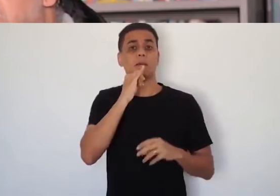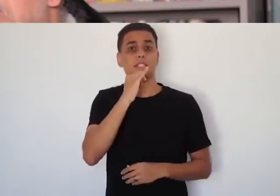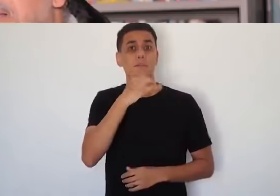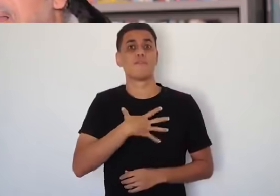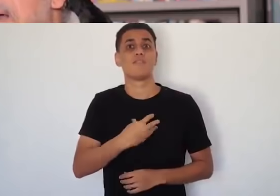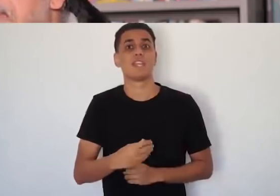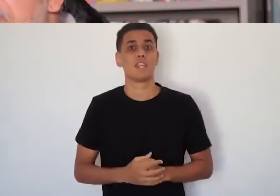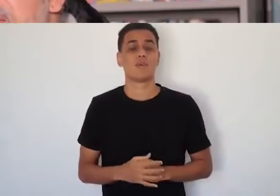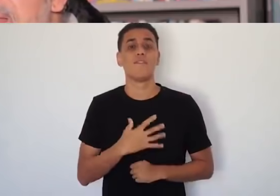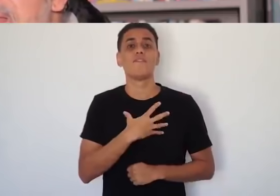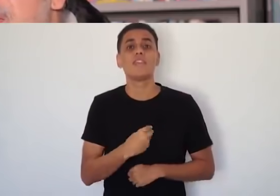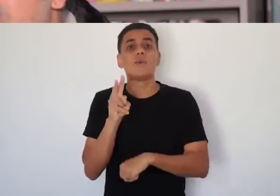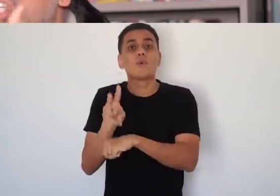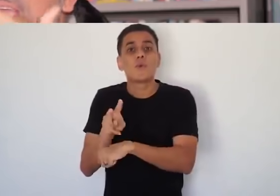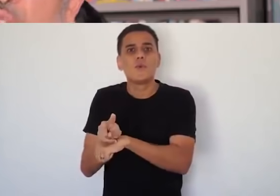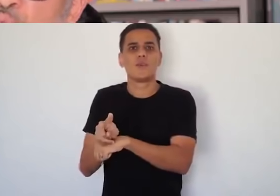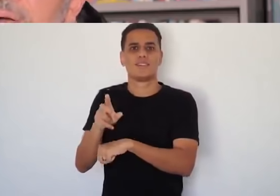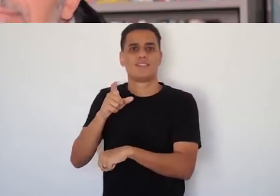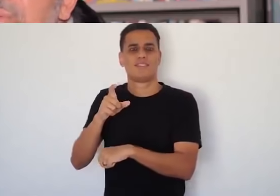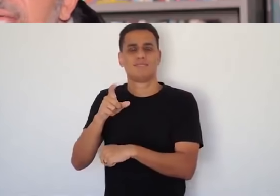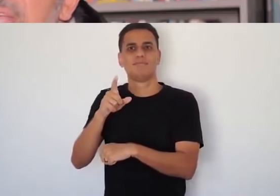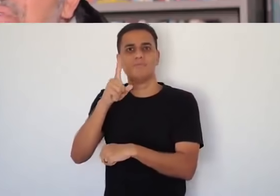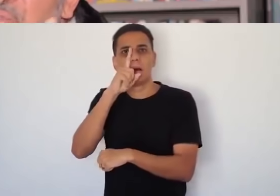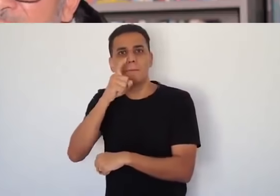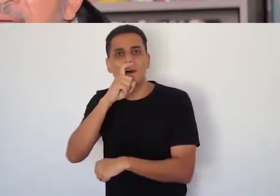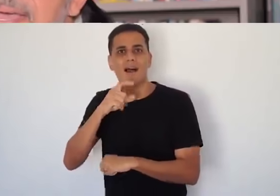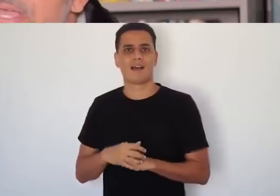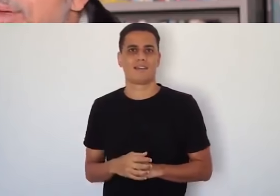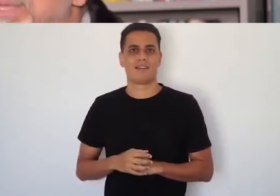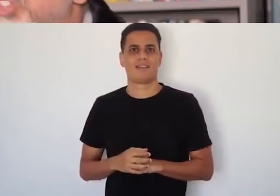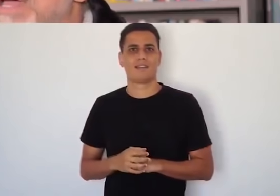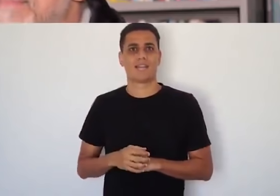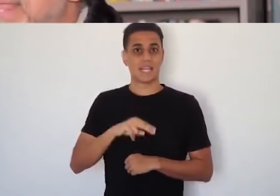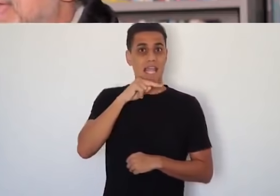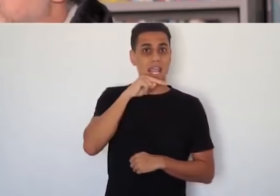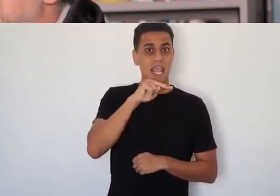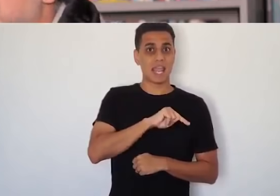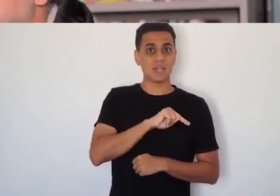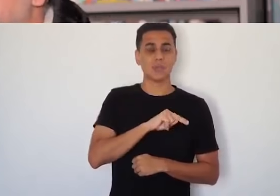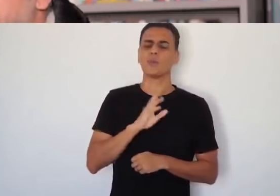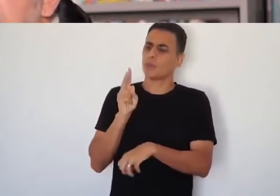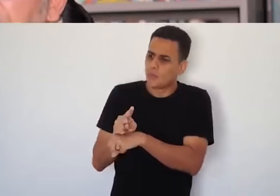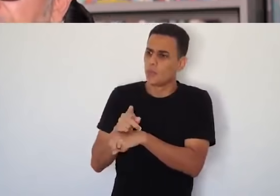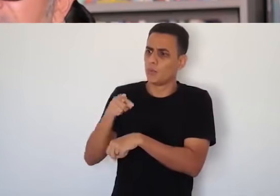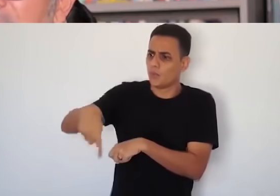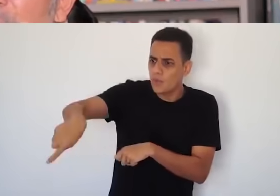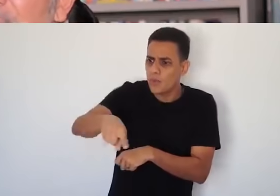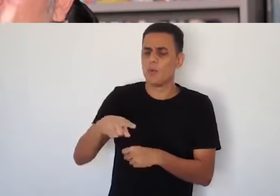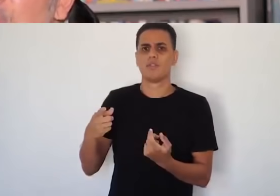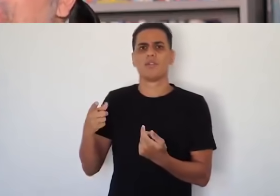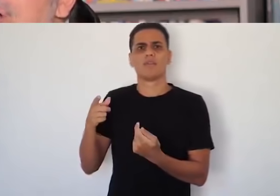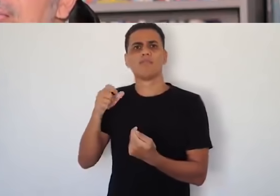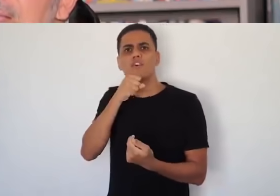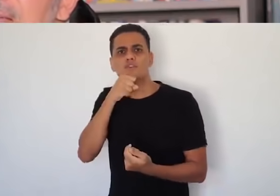vezes a gente declara e conceitua, não é? Fé, que uma pessoa, ela é uma pessoa de fé,